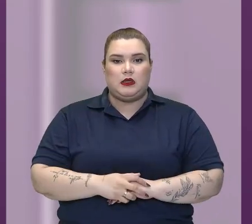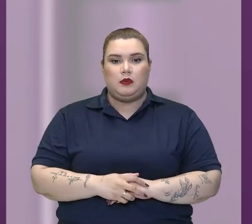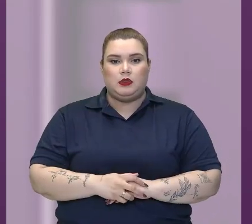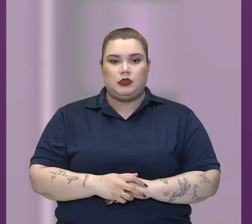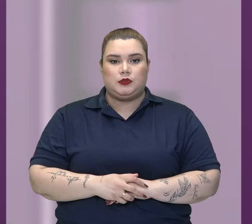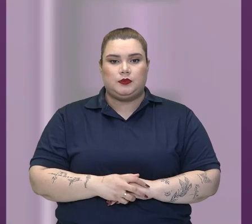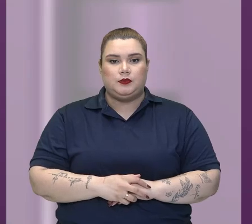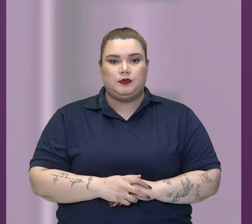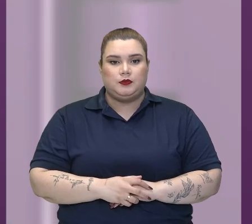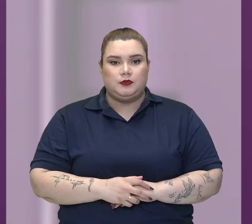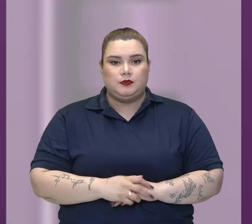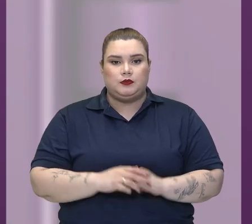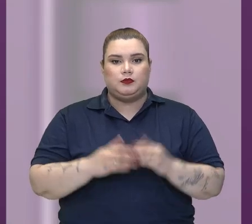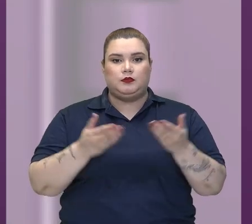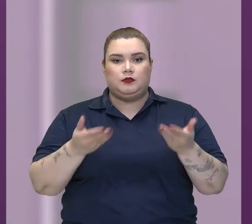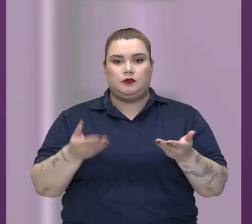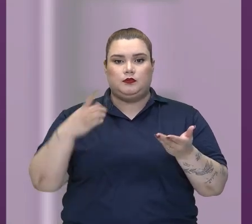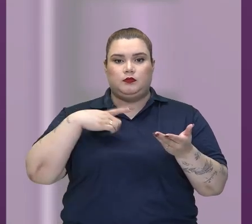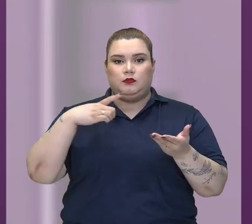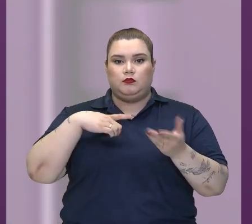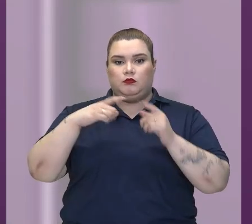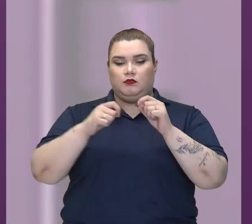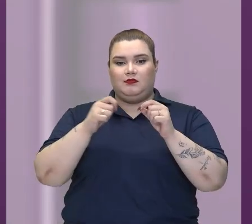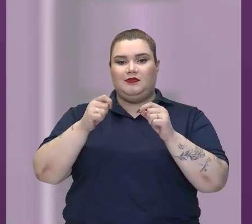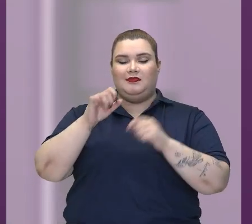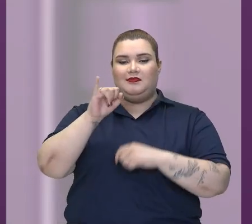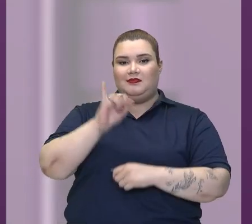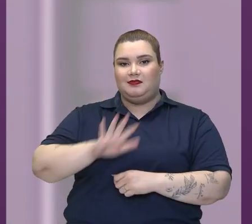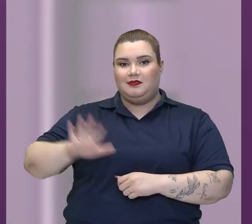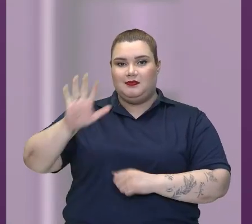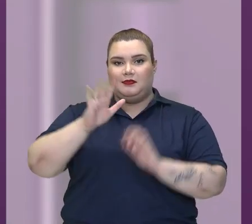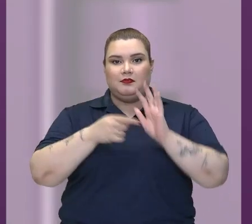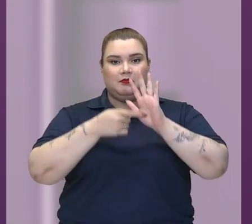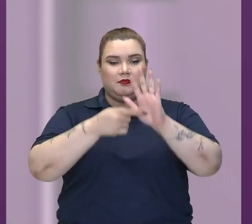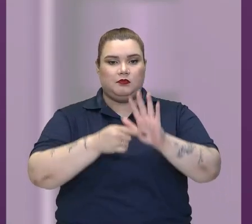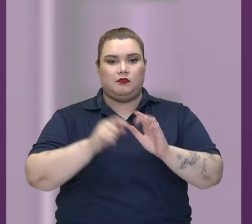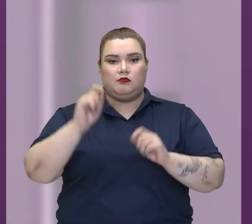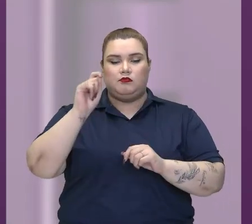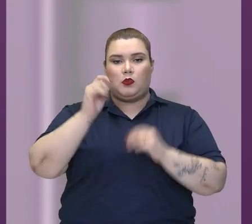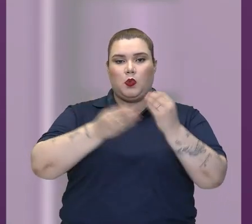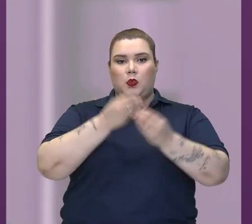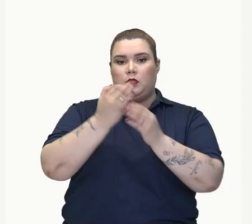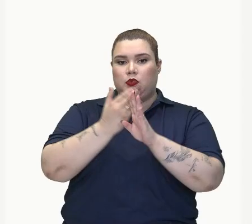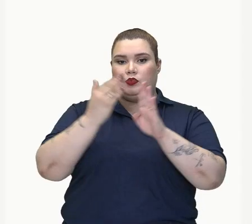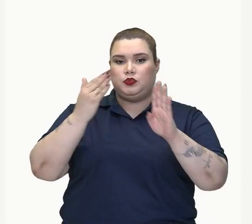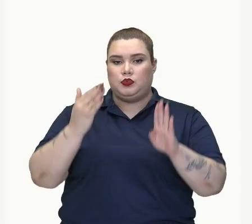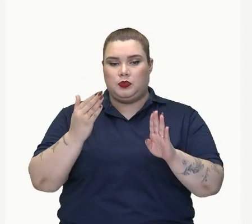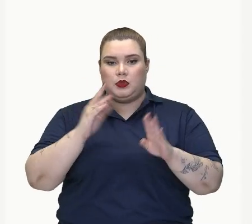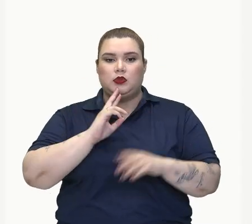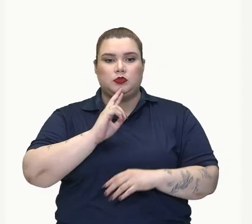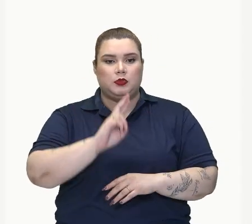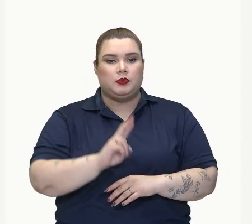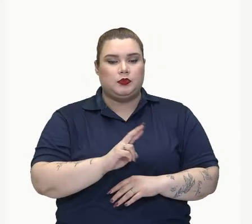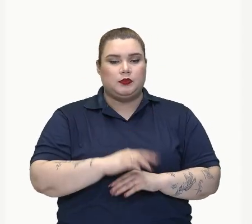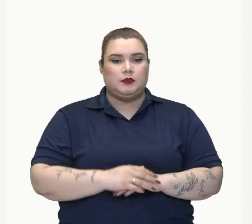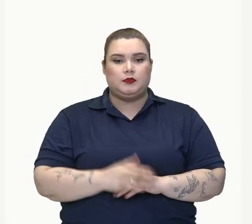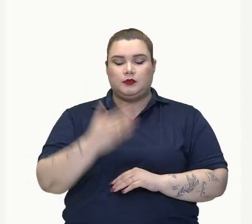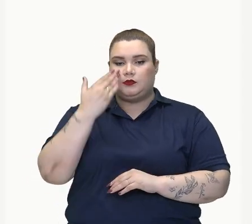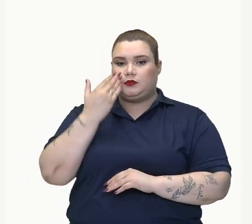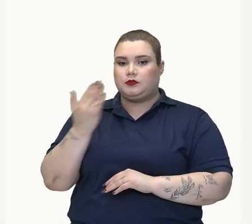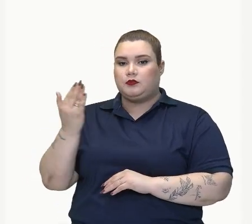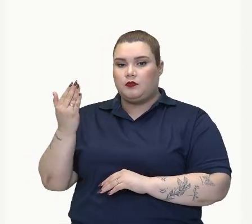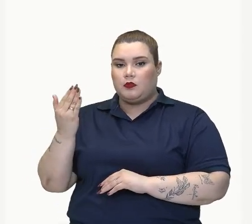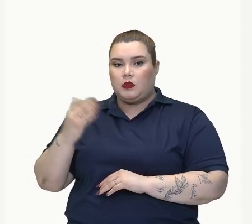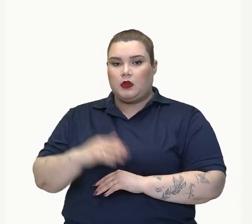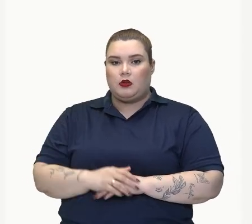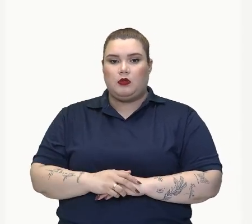vamos ver aqui na nossa TV interativa como é que a gente chega, então, ao valor dos focos. Acompanhe comigo. Então, o